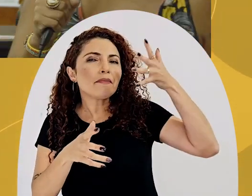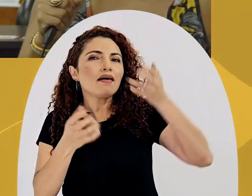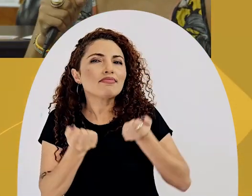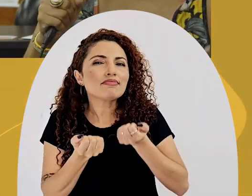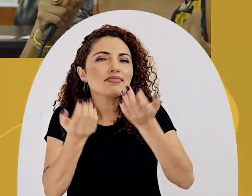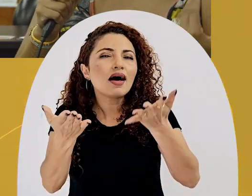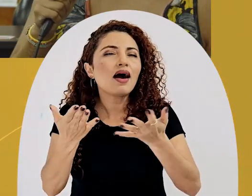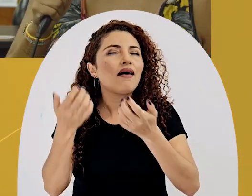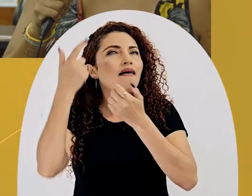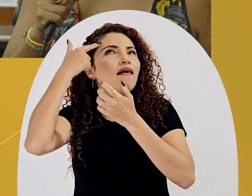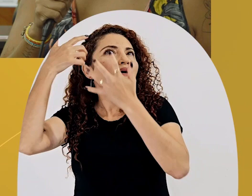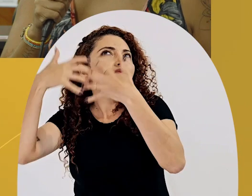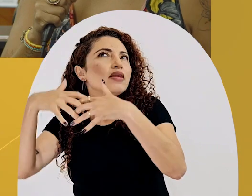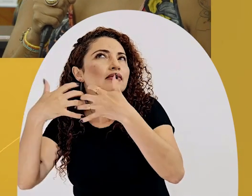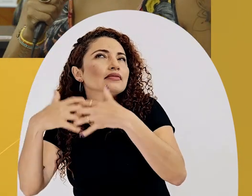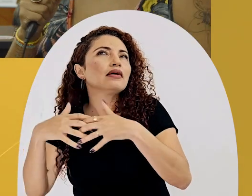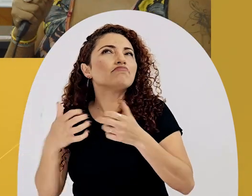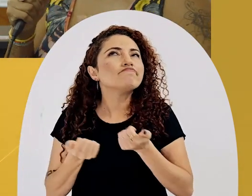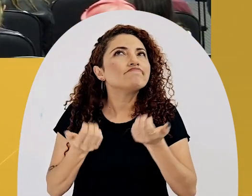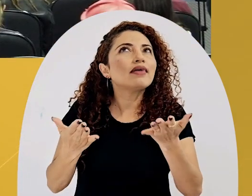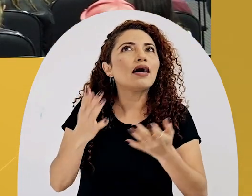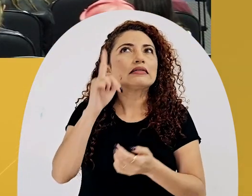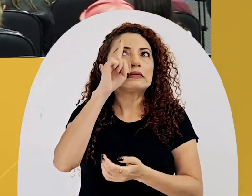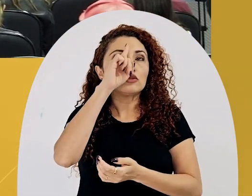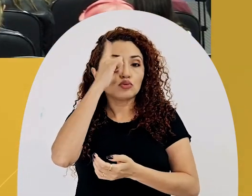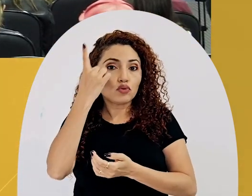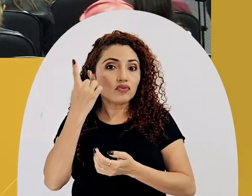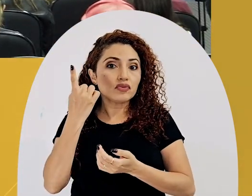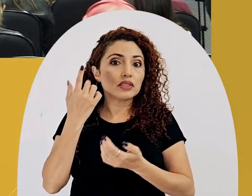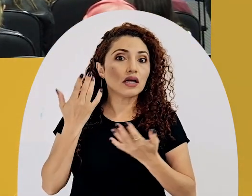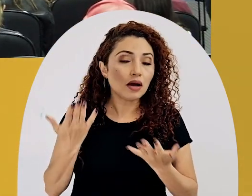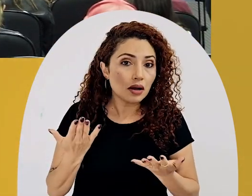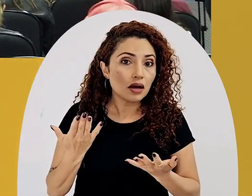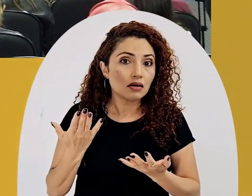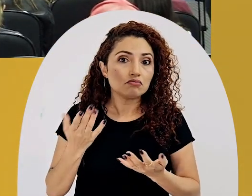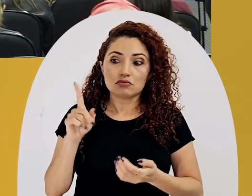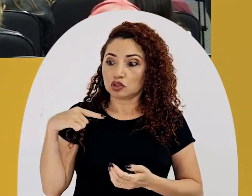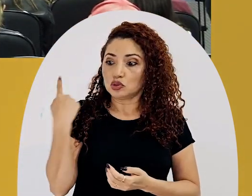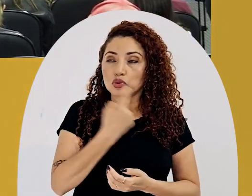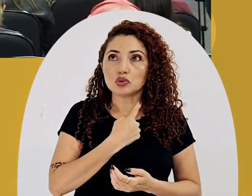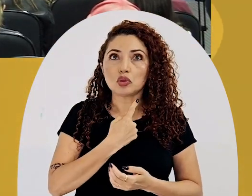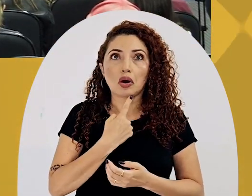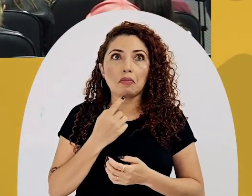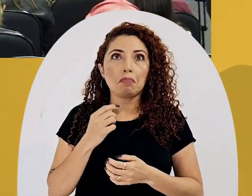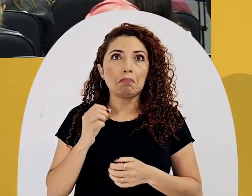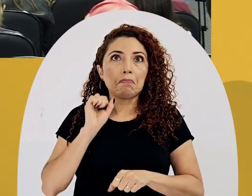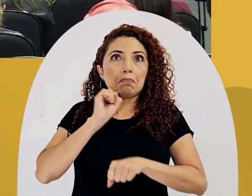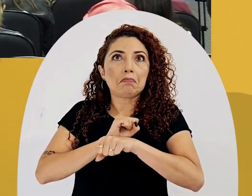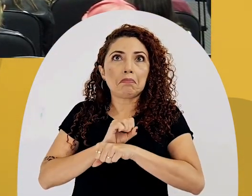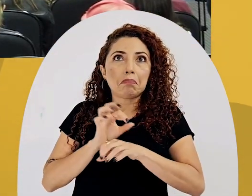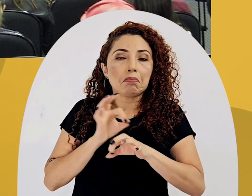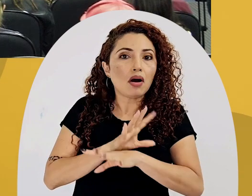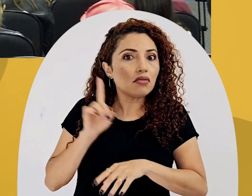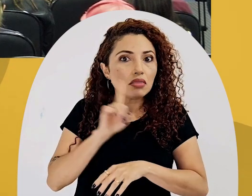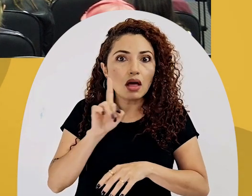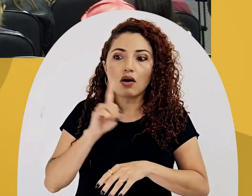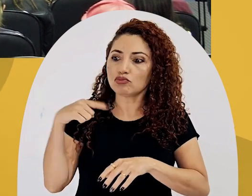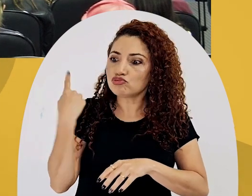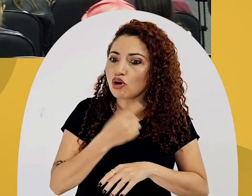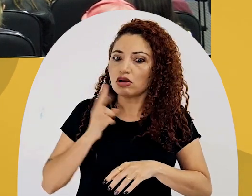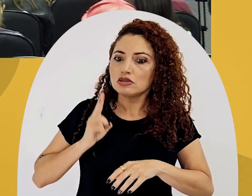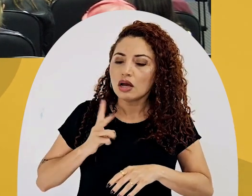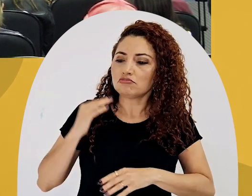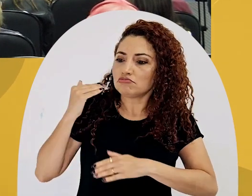dúvidas, mas eu gosto também de trazer que nós estamos em constante movimento. A gente está falando de diversidade e inclusão, que também começou